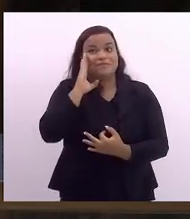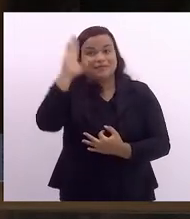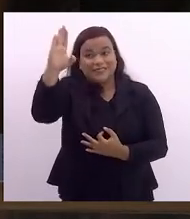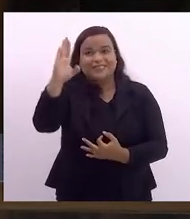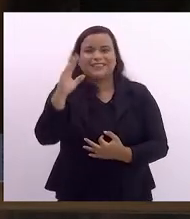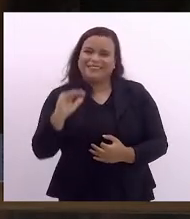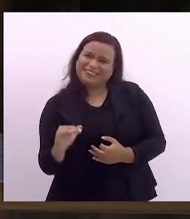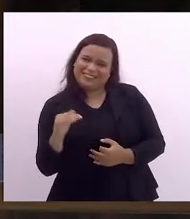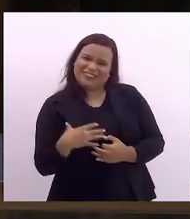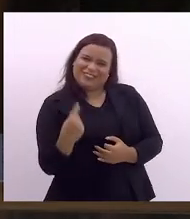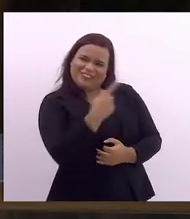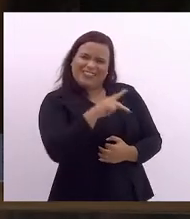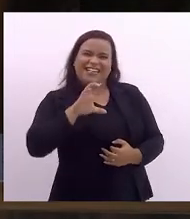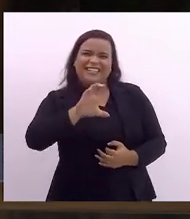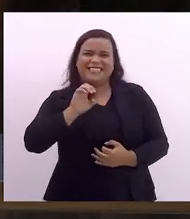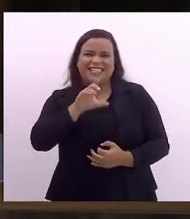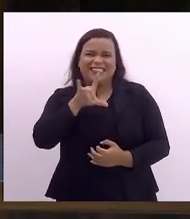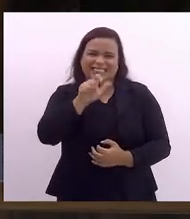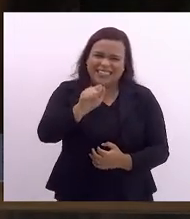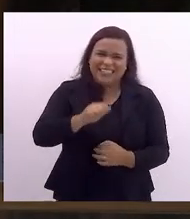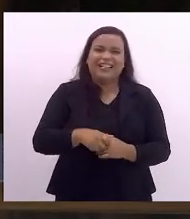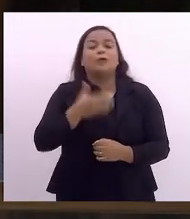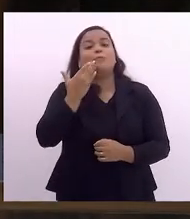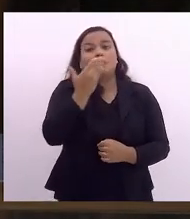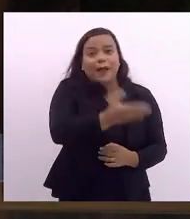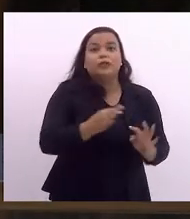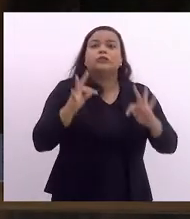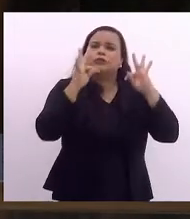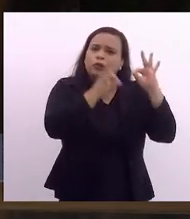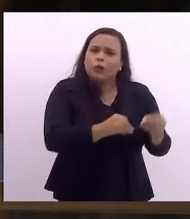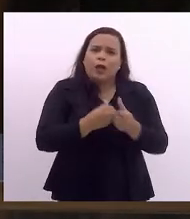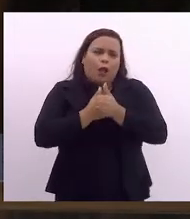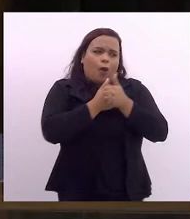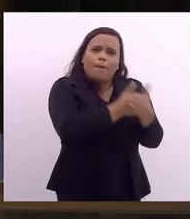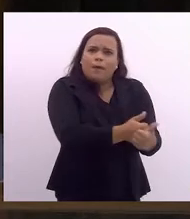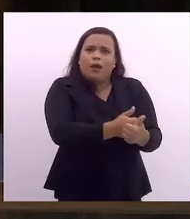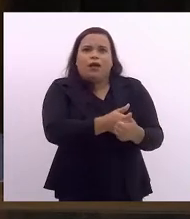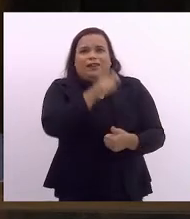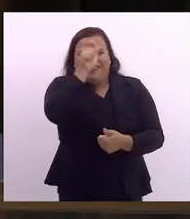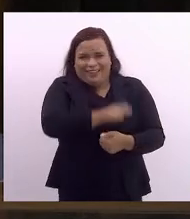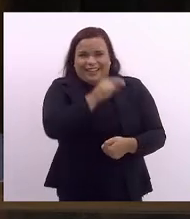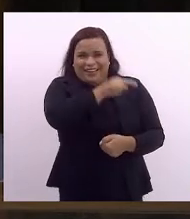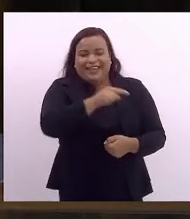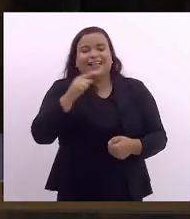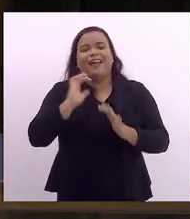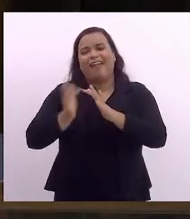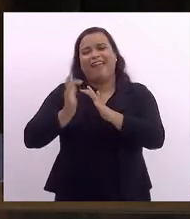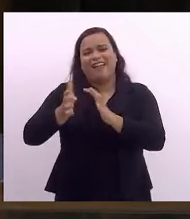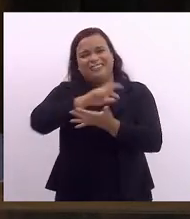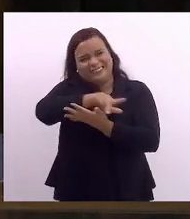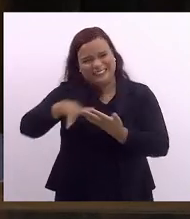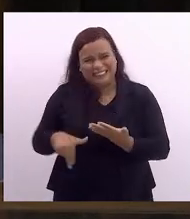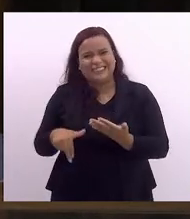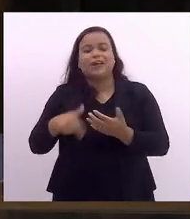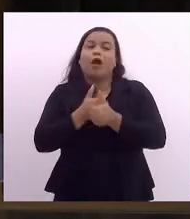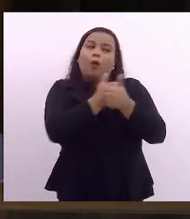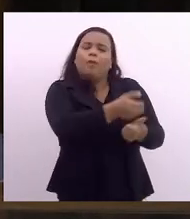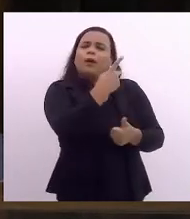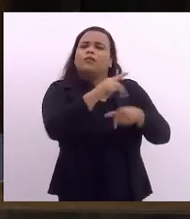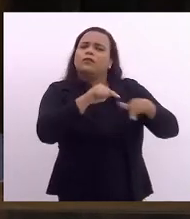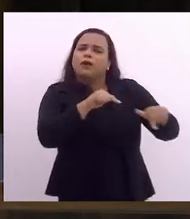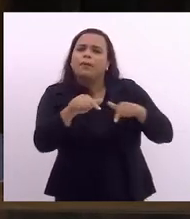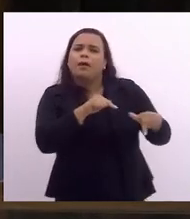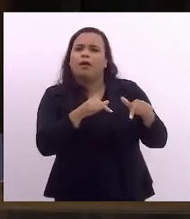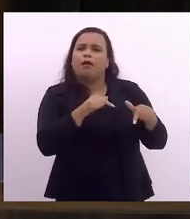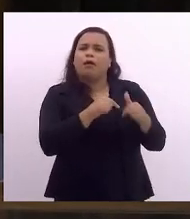pequena Cecília. Peço que todos acompanhem, busquem o Xande MC nas redes sociais, acompanhem o trabalho dele,